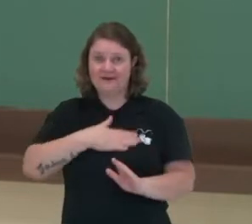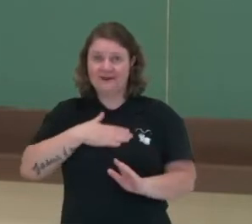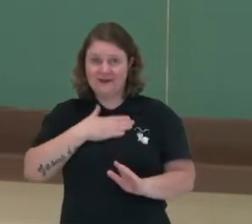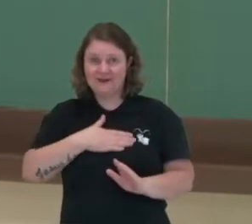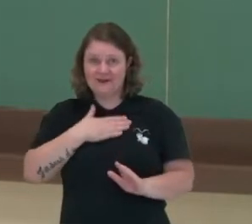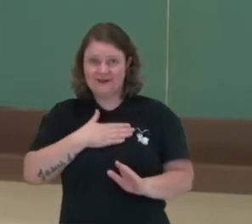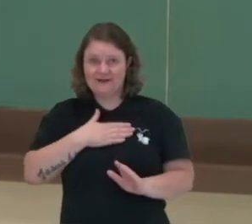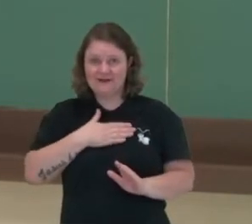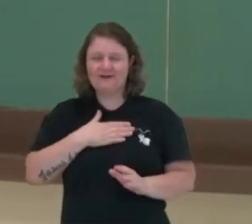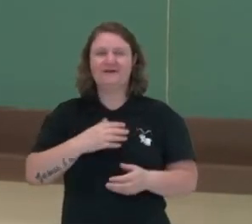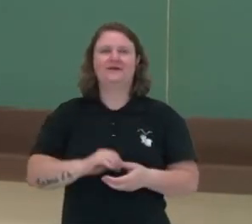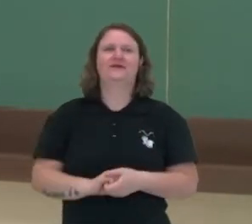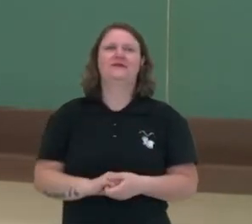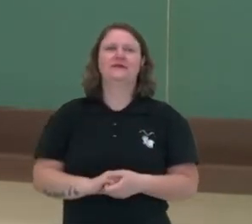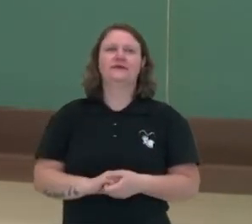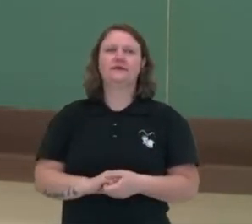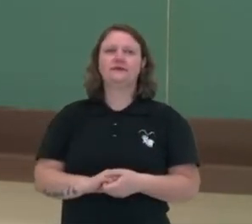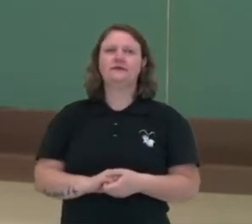não esqueça.